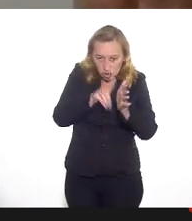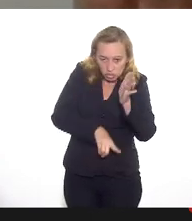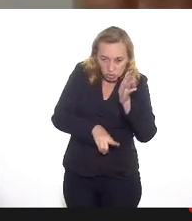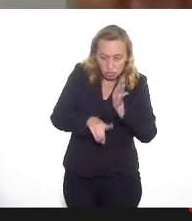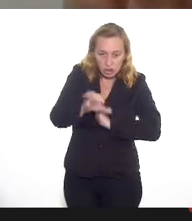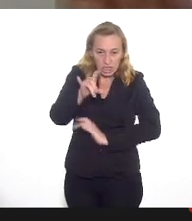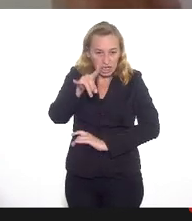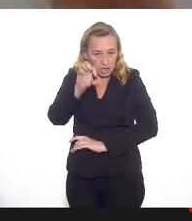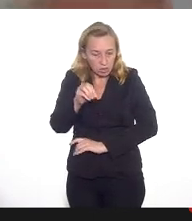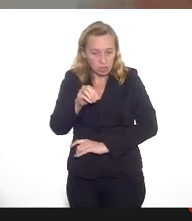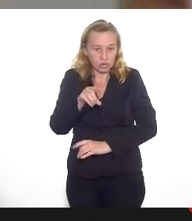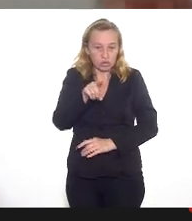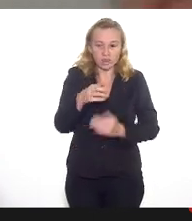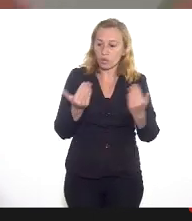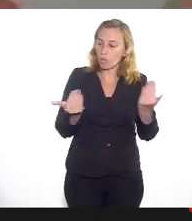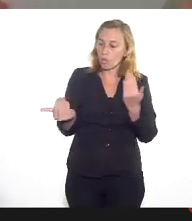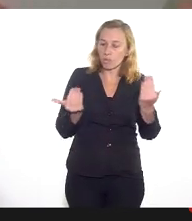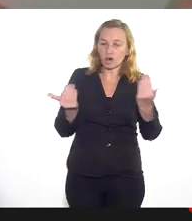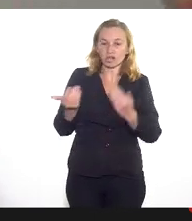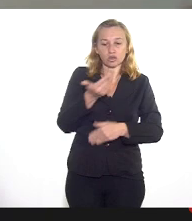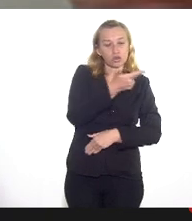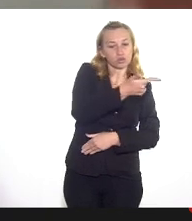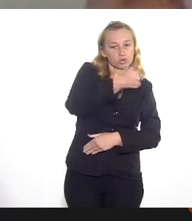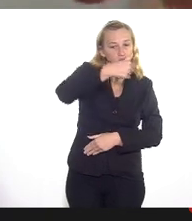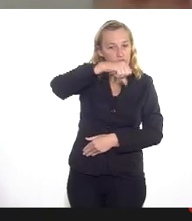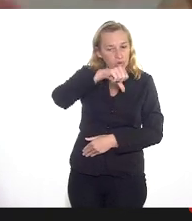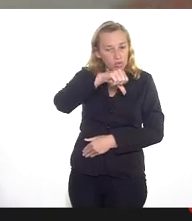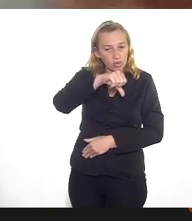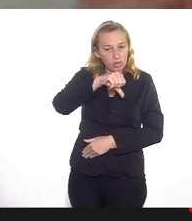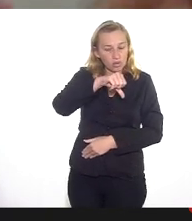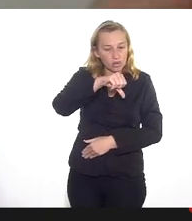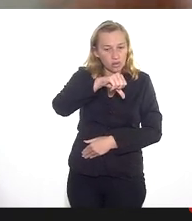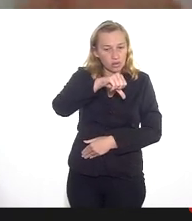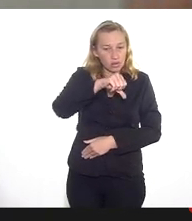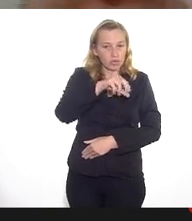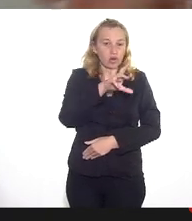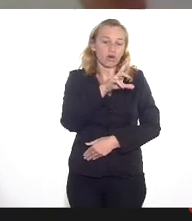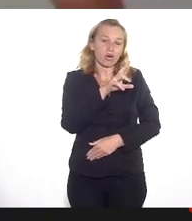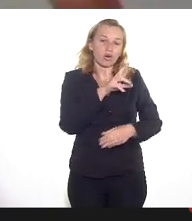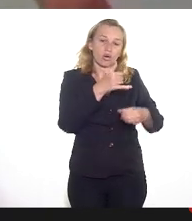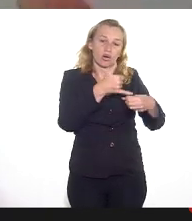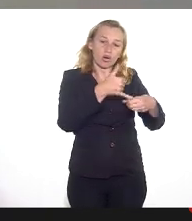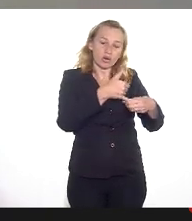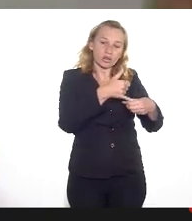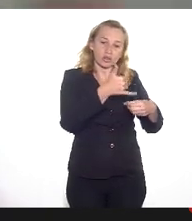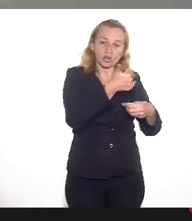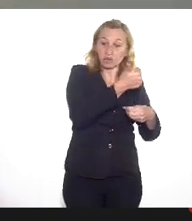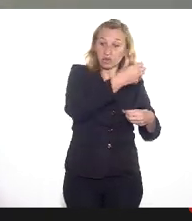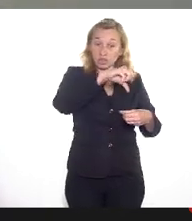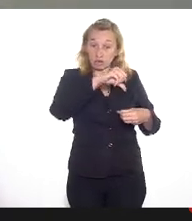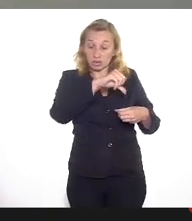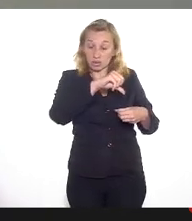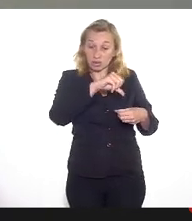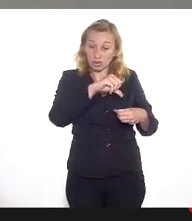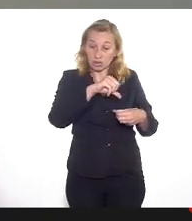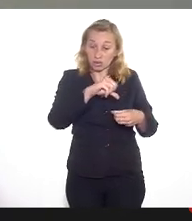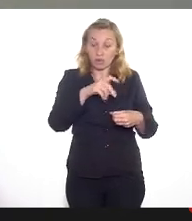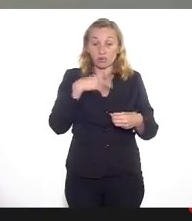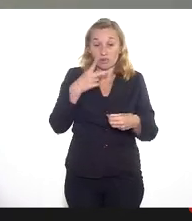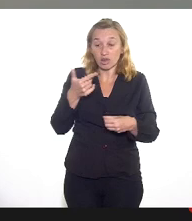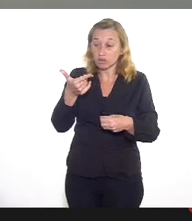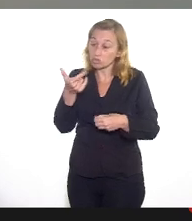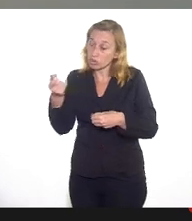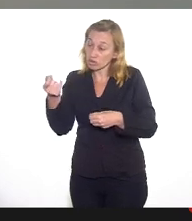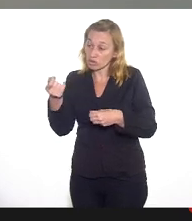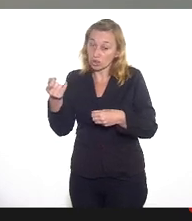supor, quando você compara deduções de 2019, dentro da dedução de 2019 está os royalties pagos de 2019. Quando eu falo dedução 2020, também estão